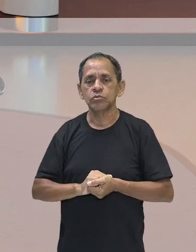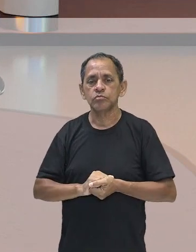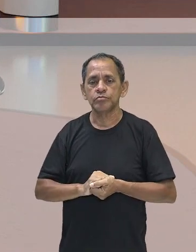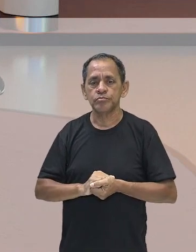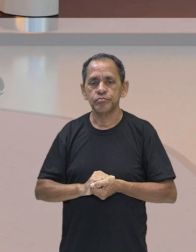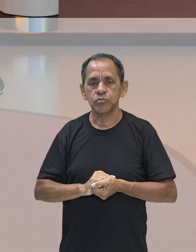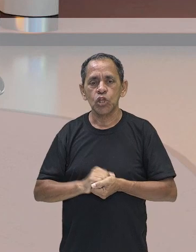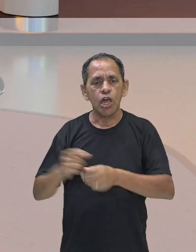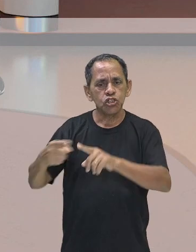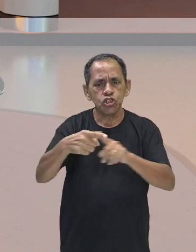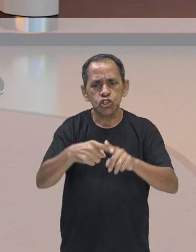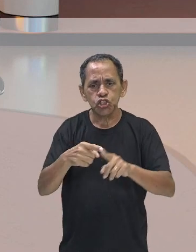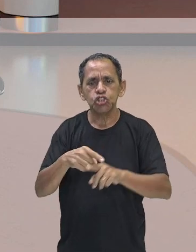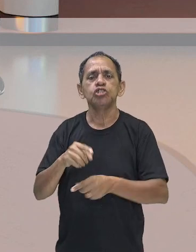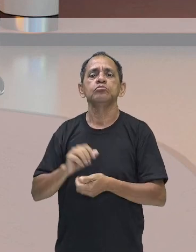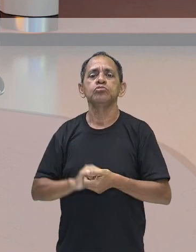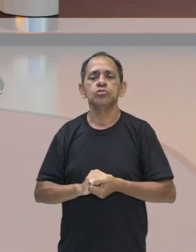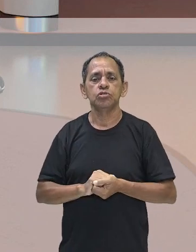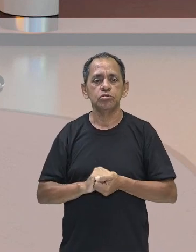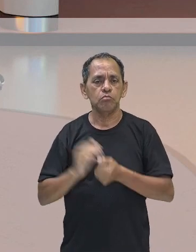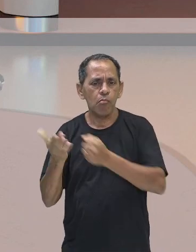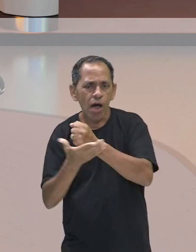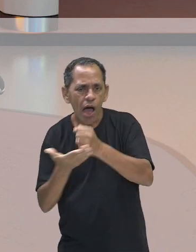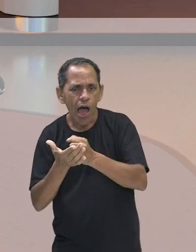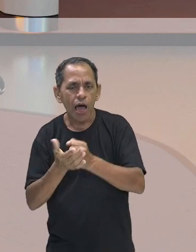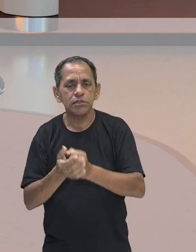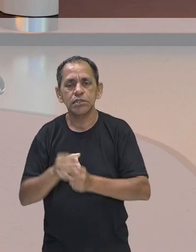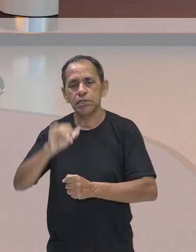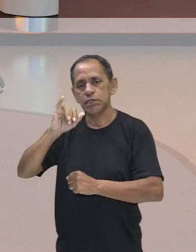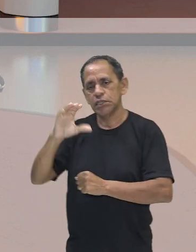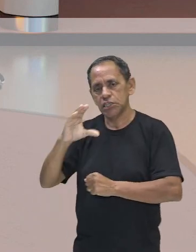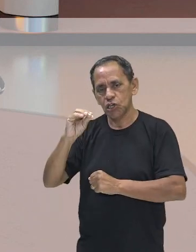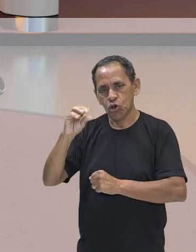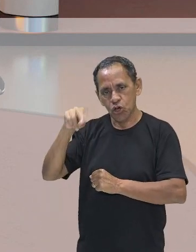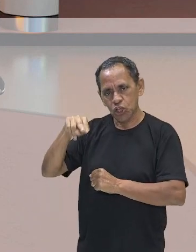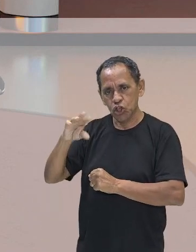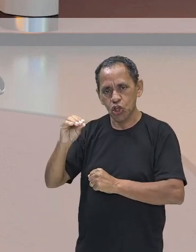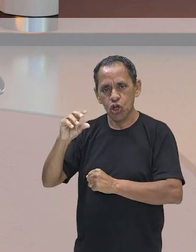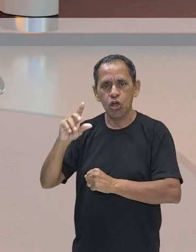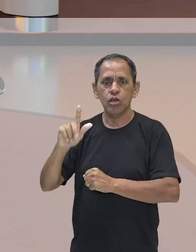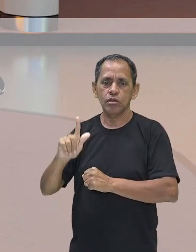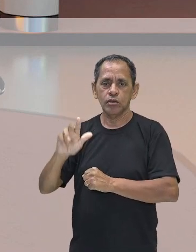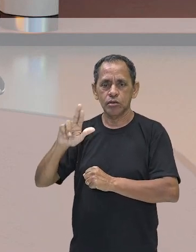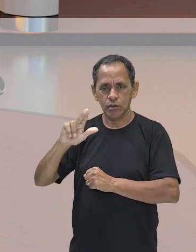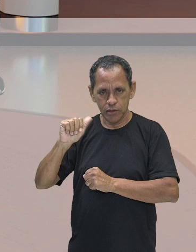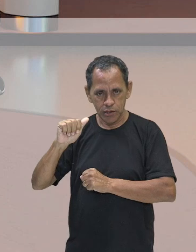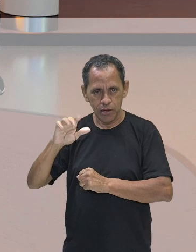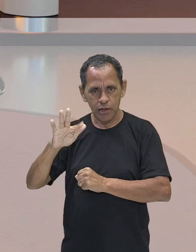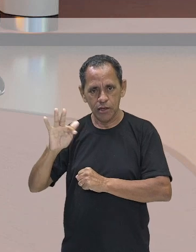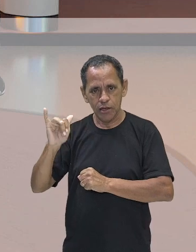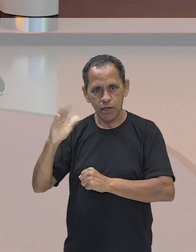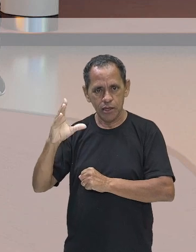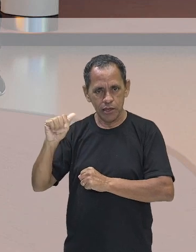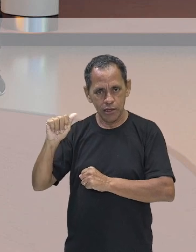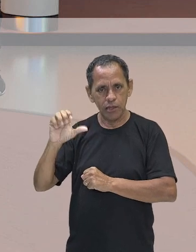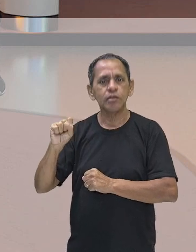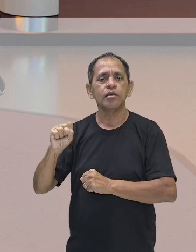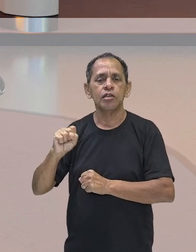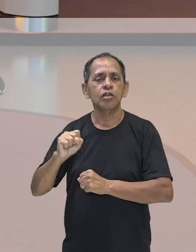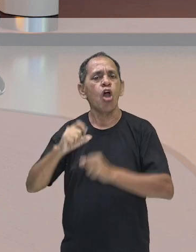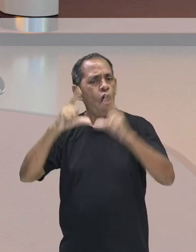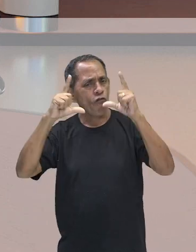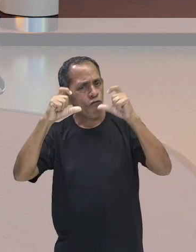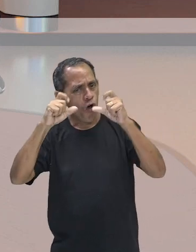tipo de fonte como fontes iconográficas ou pictórias. Alguns exemplos são as fotos, as pinturas e